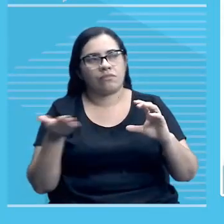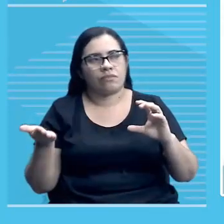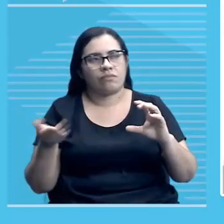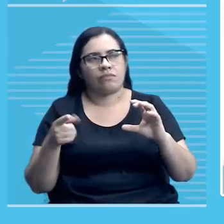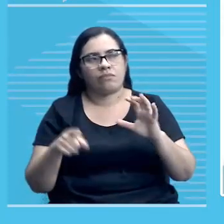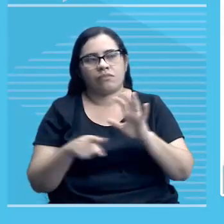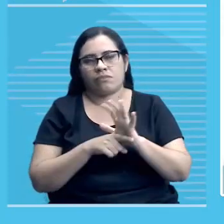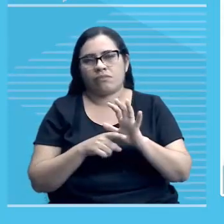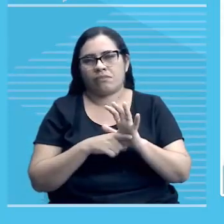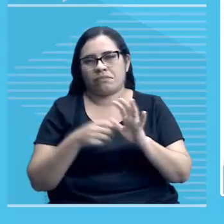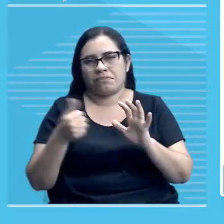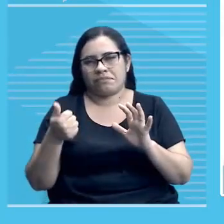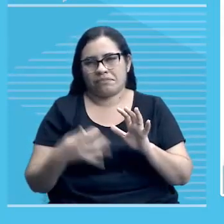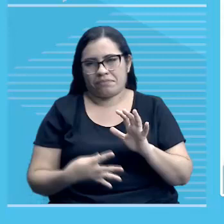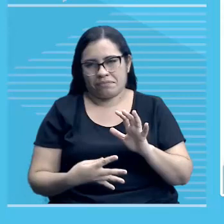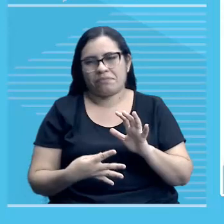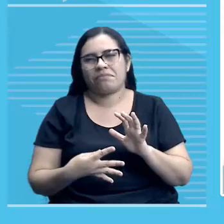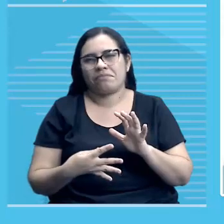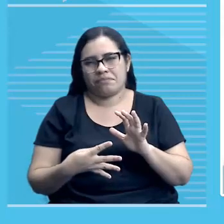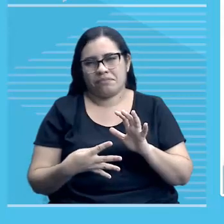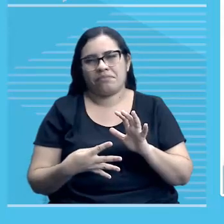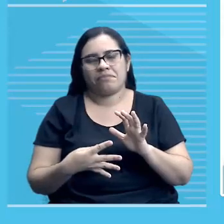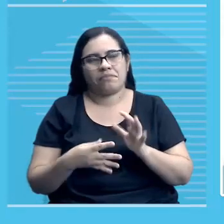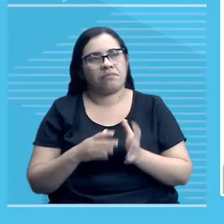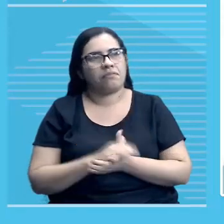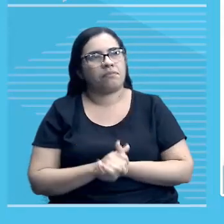a menos 14.